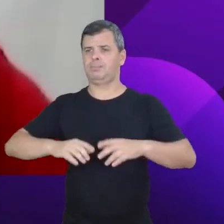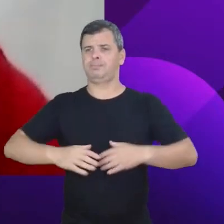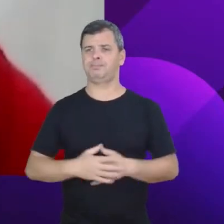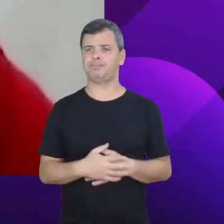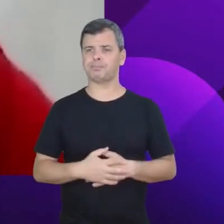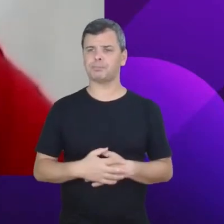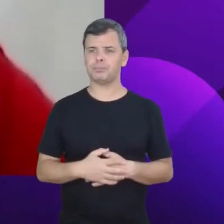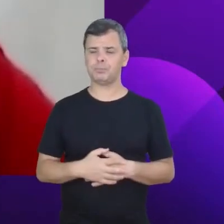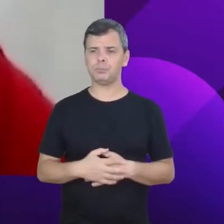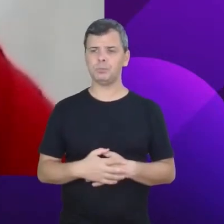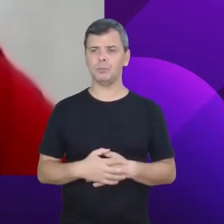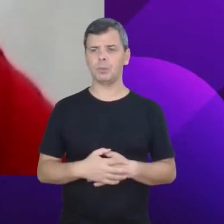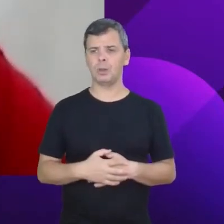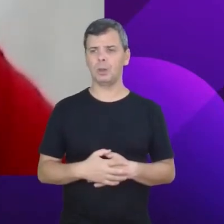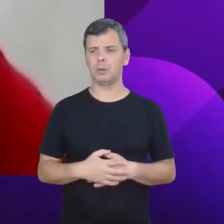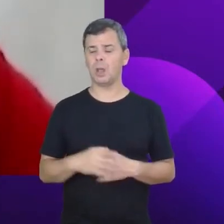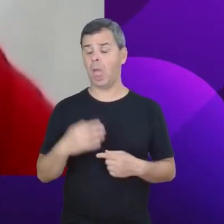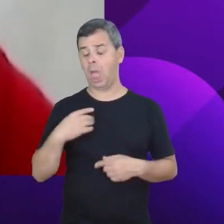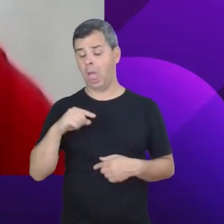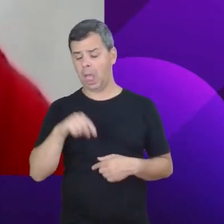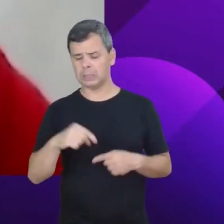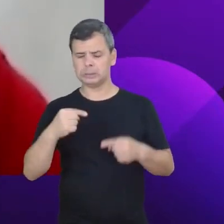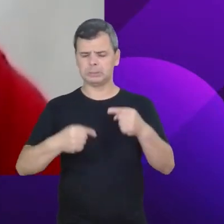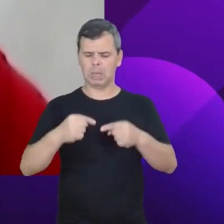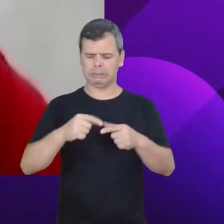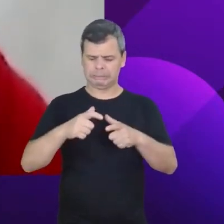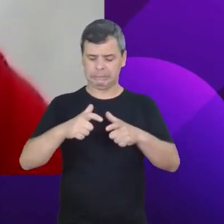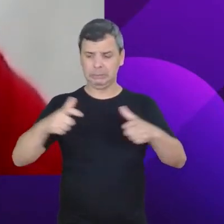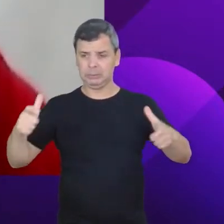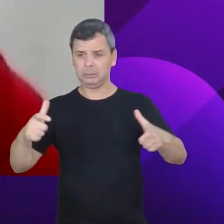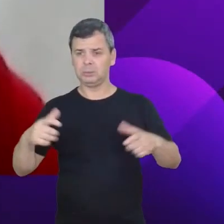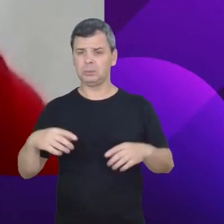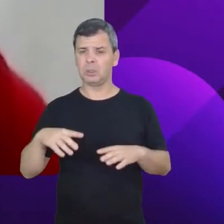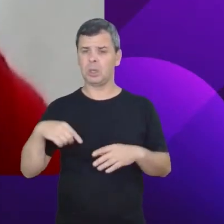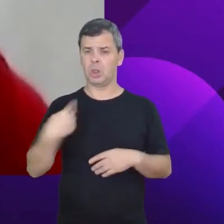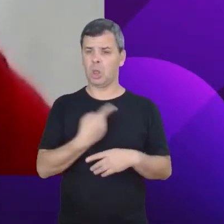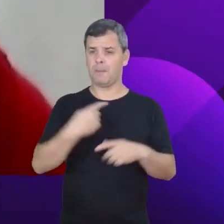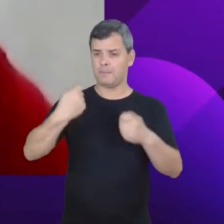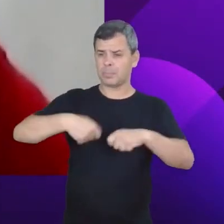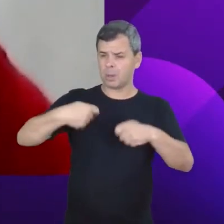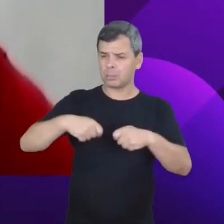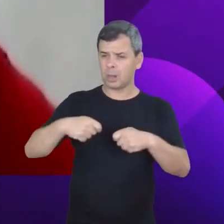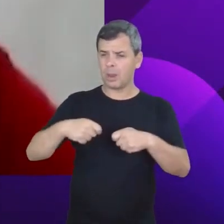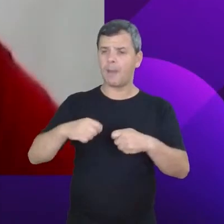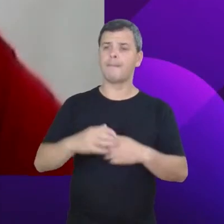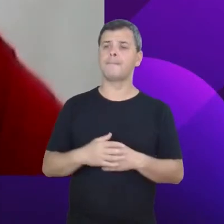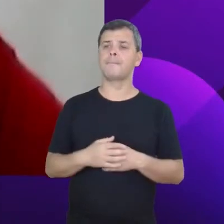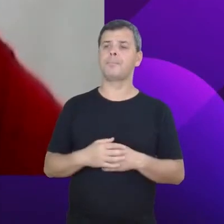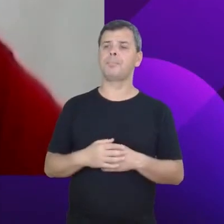Então, essa discussão ela é bem mais ampla. Então, precisamos ter, sim,